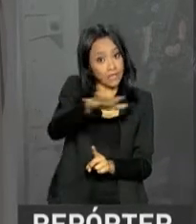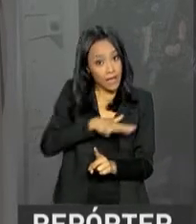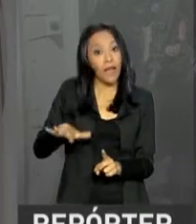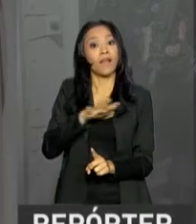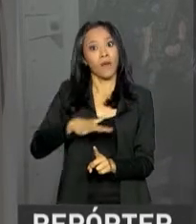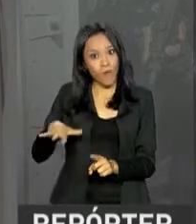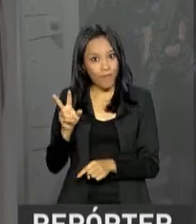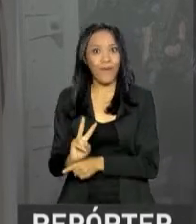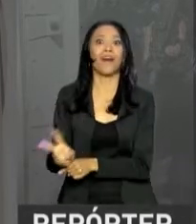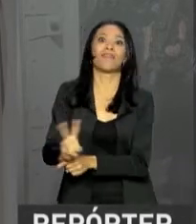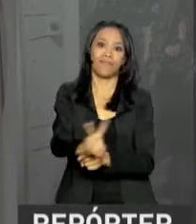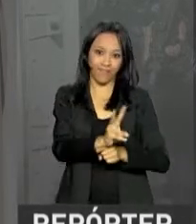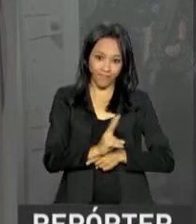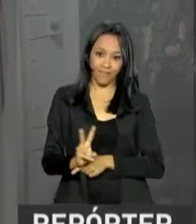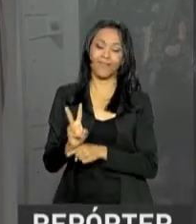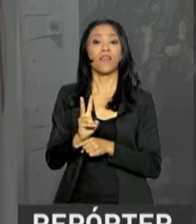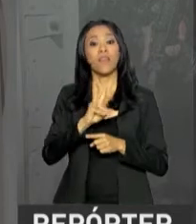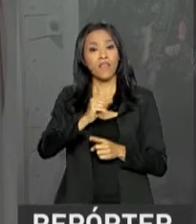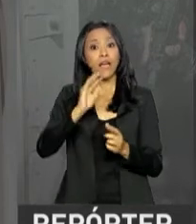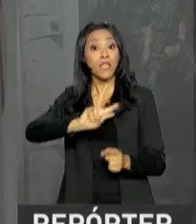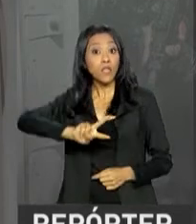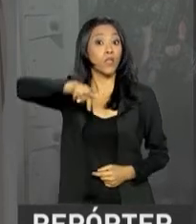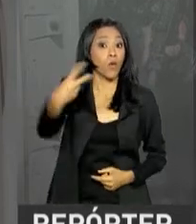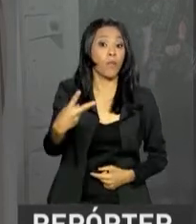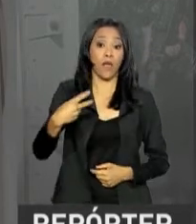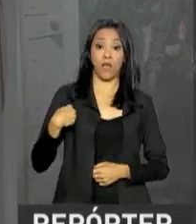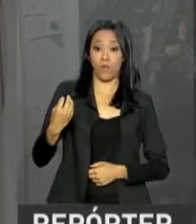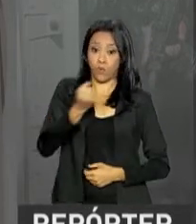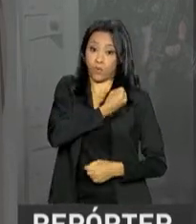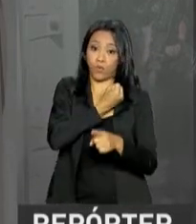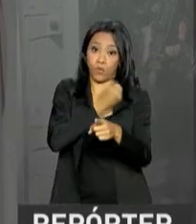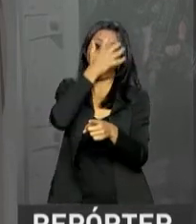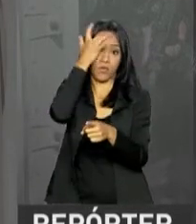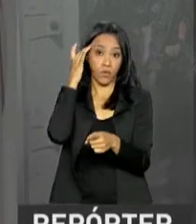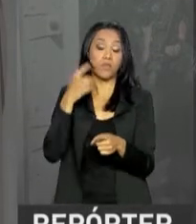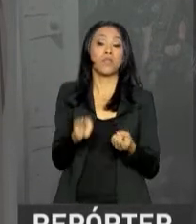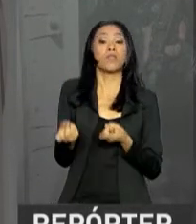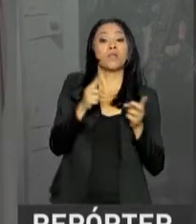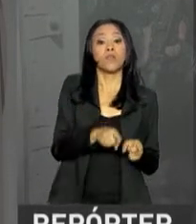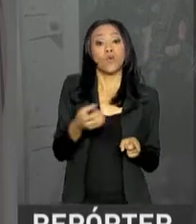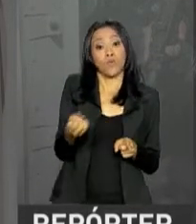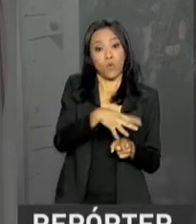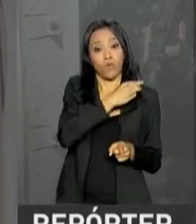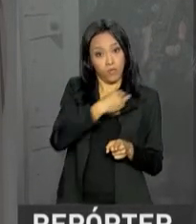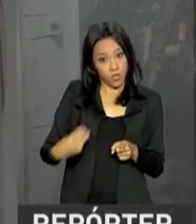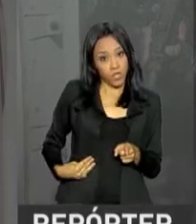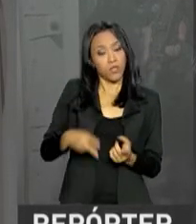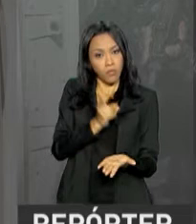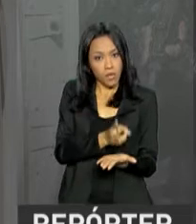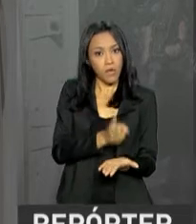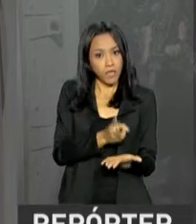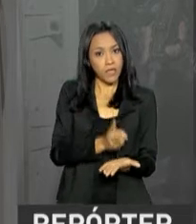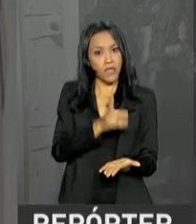e vai dobrar o número de agentes federais nas fronteiras o novo ministro pretende ainda tornar permanente